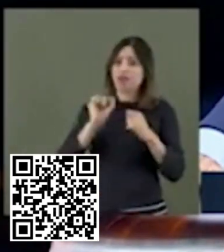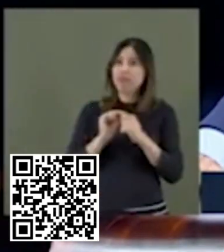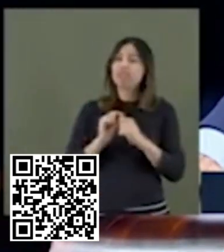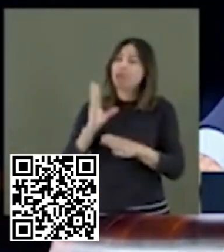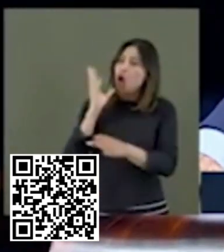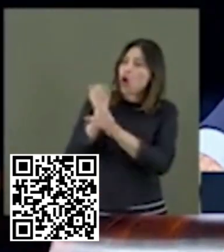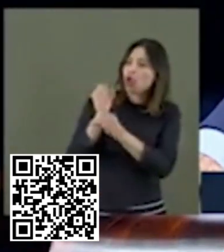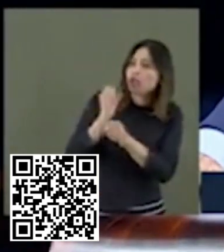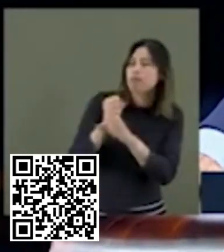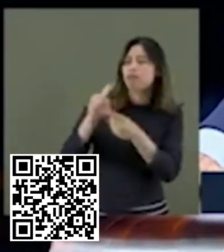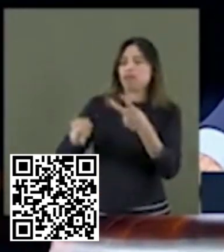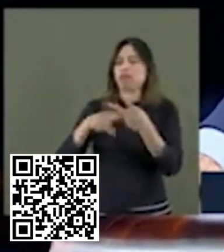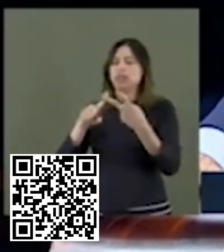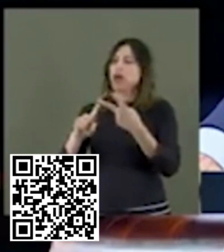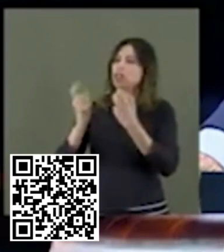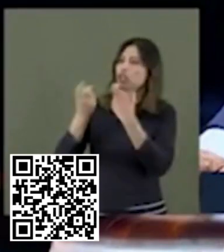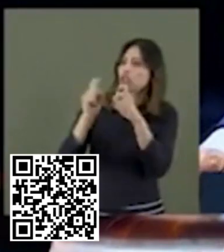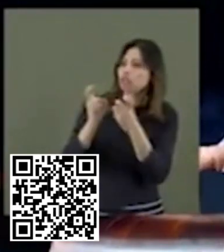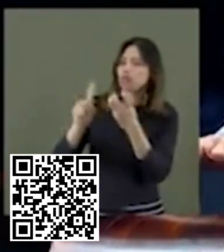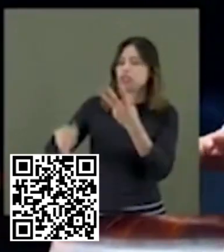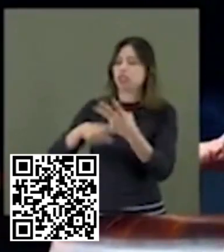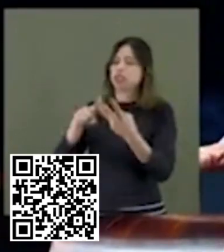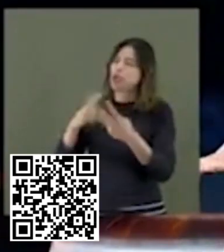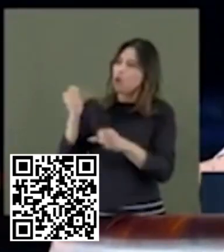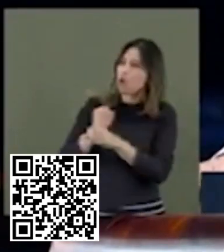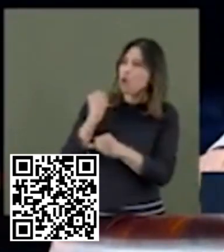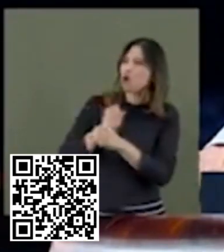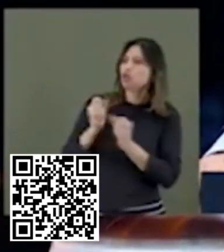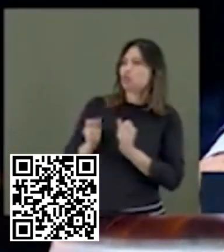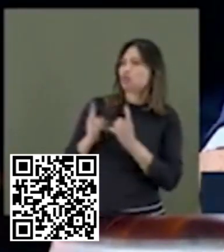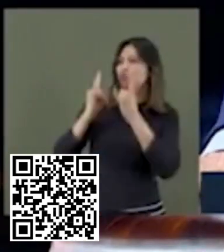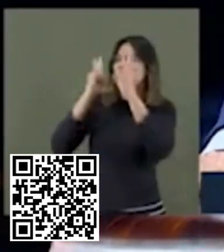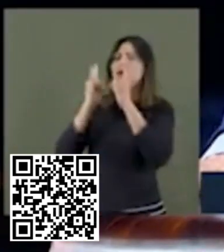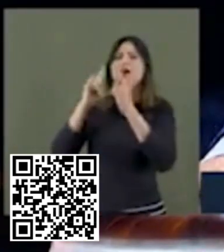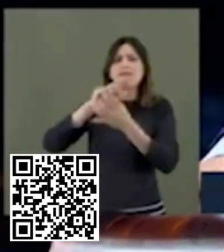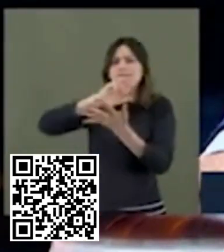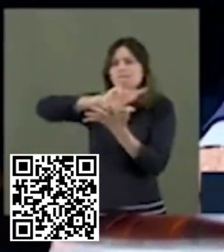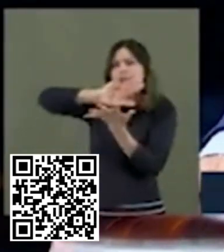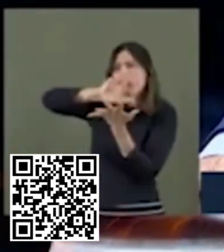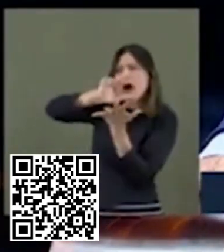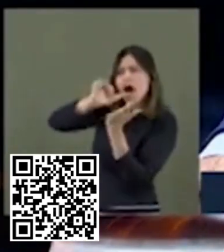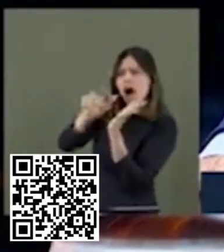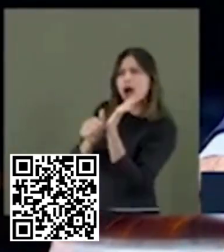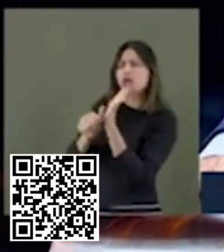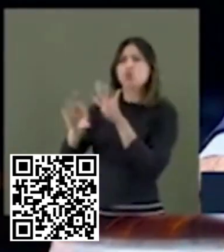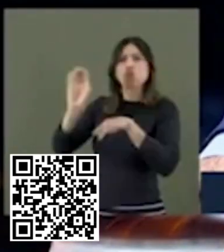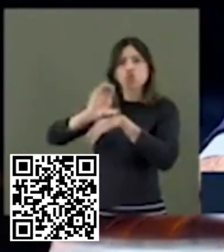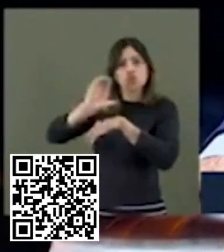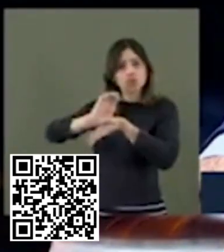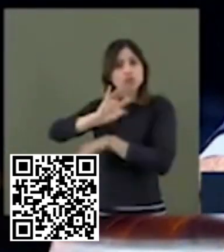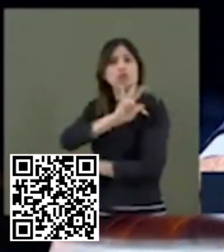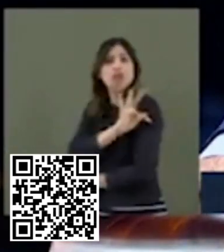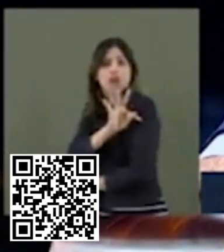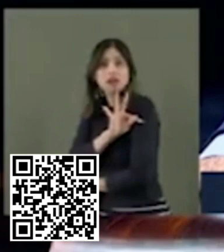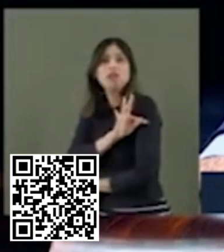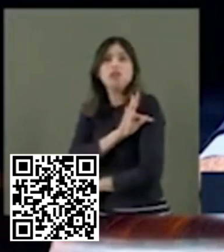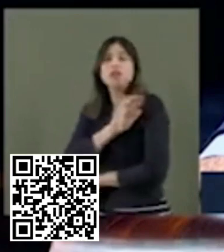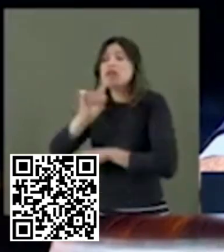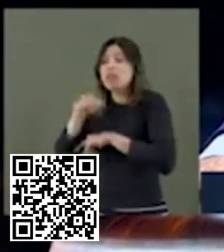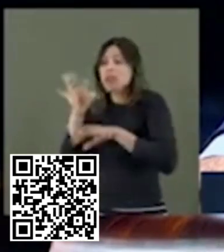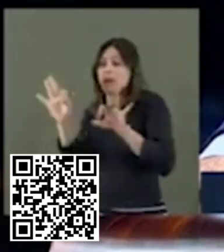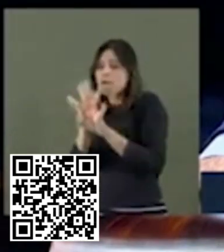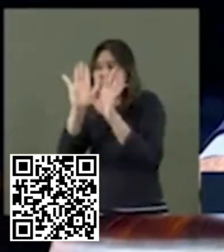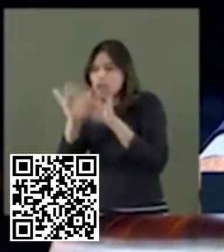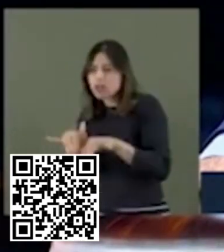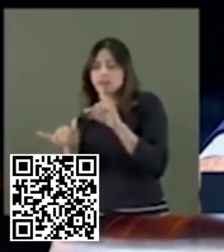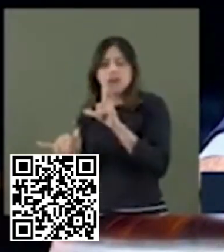contabilidade, administração, edificações, uma série de cursos técnicos, e a gente ia para o mercado de trabalho. Então, o que a gente vê